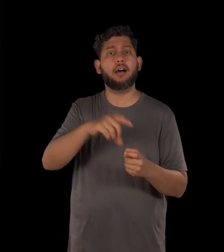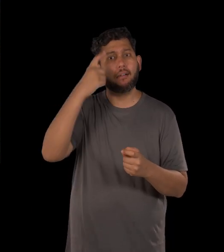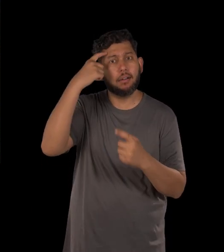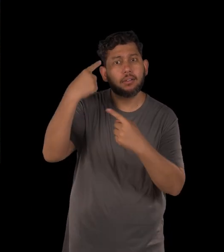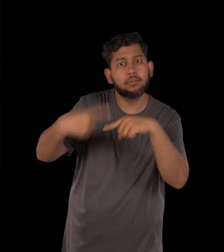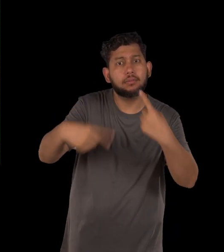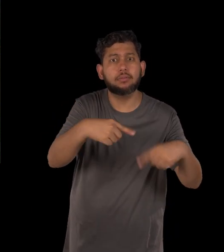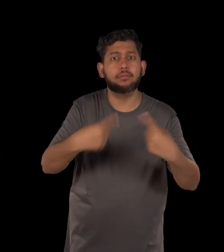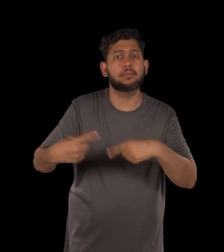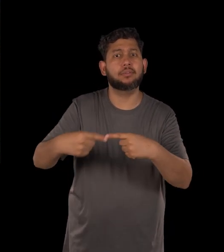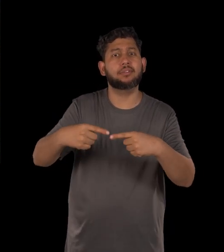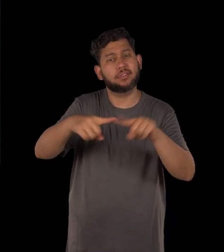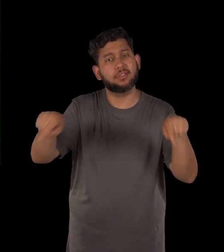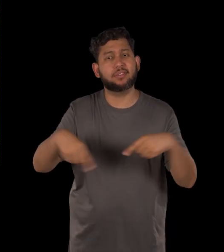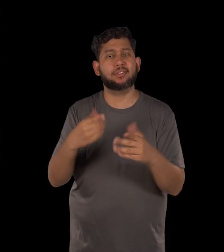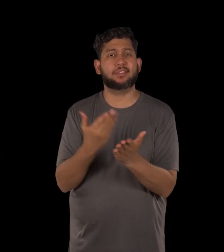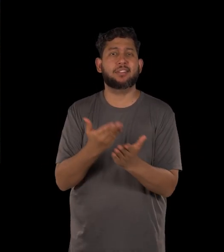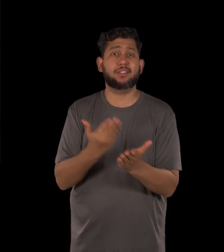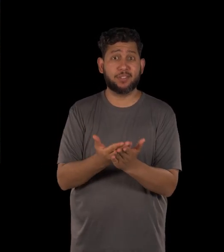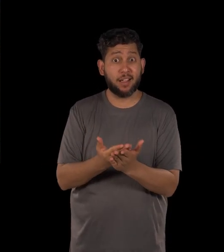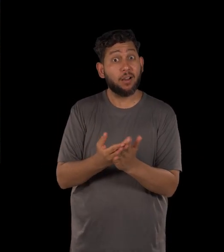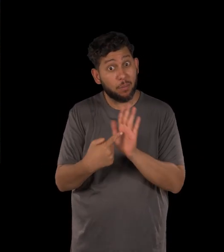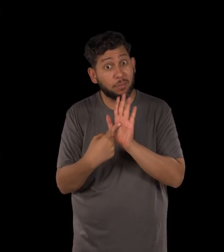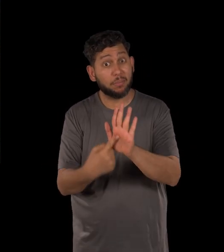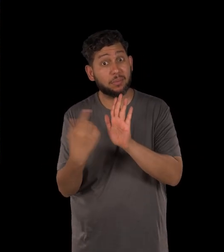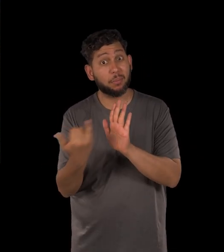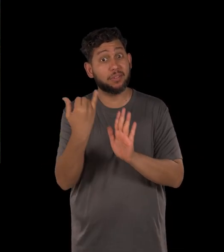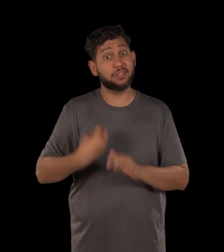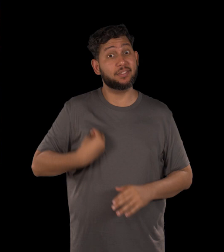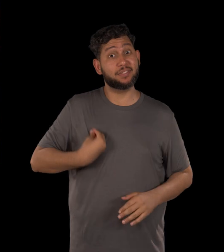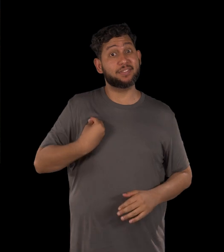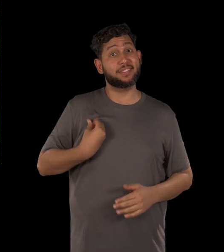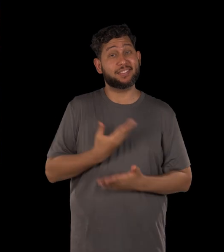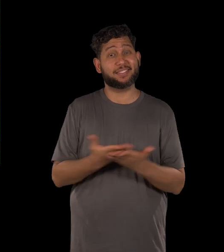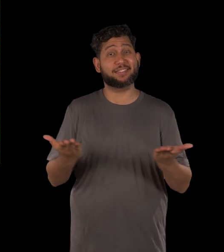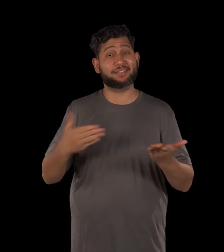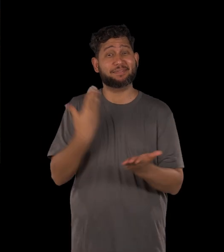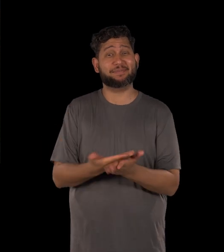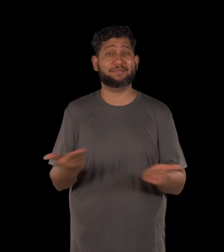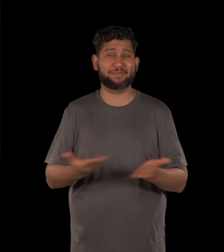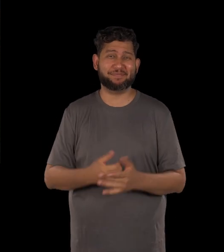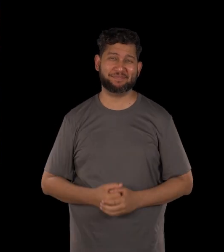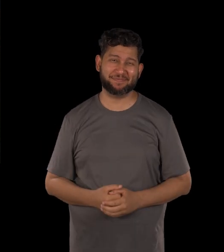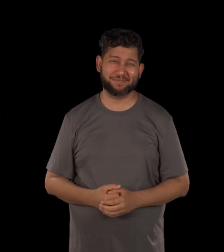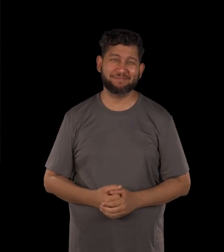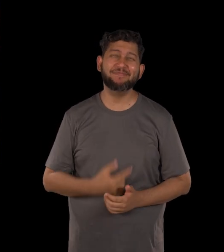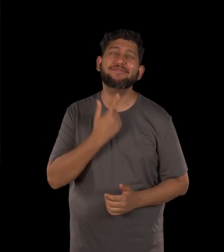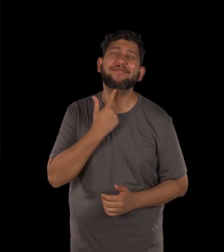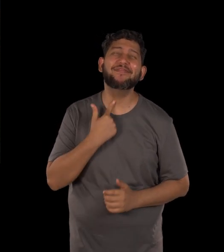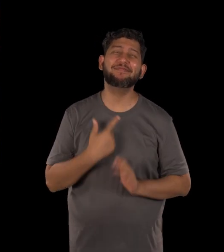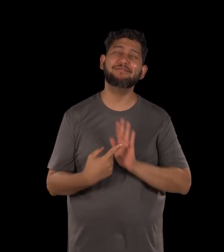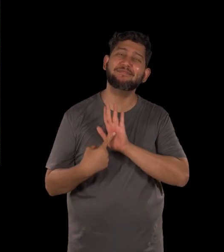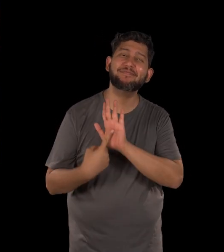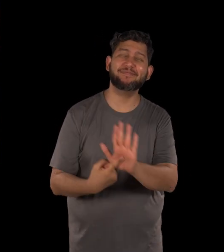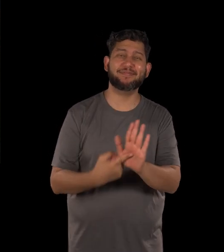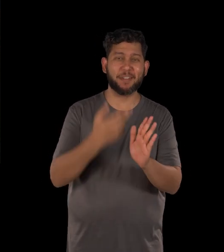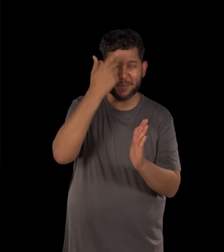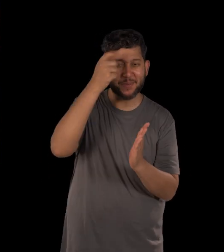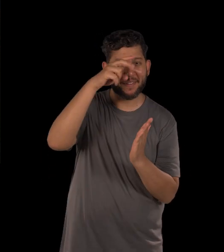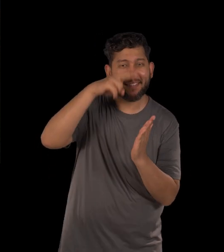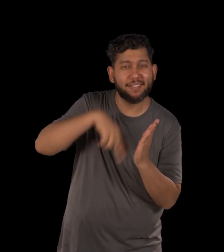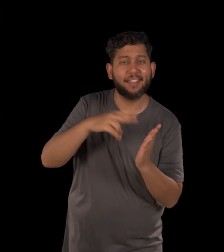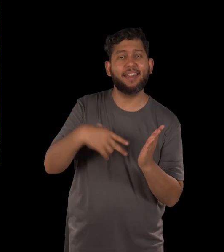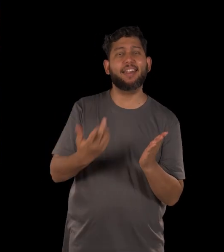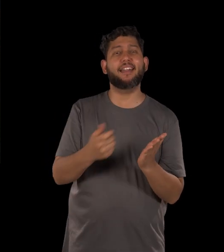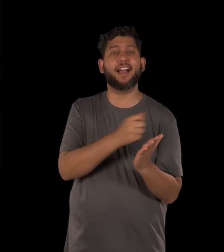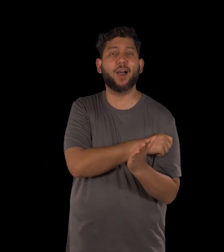área têm sobre as vidas humanas. Assim, mostramos aos alunos e leitores como é importante olhar para o passado e,